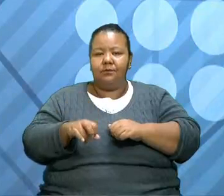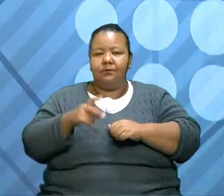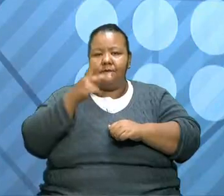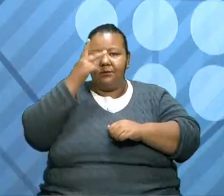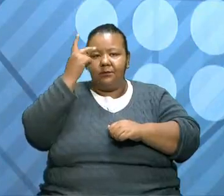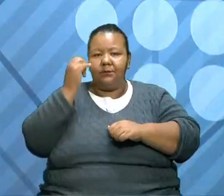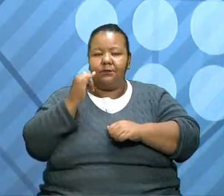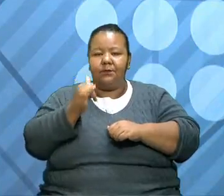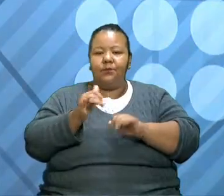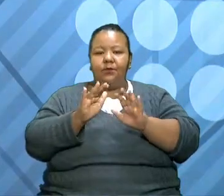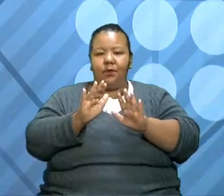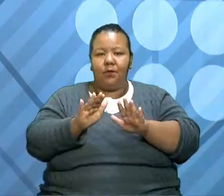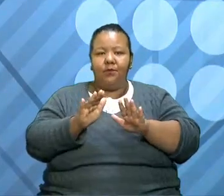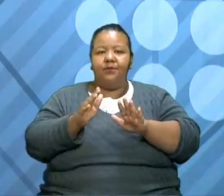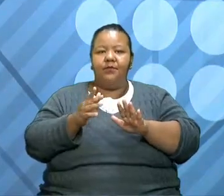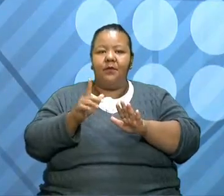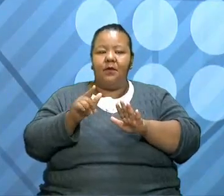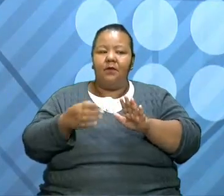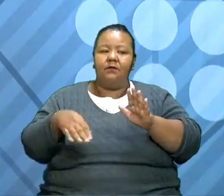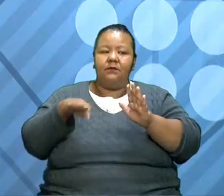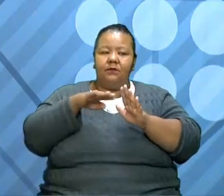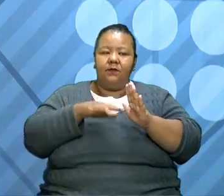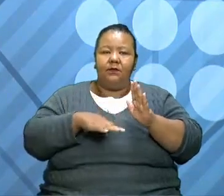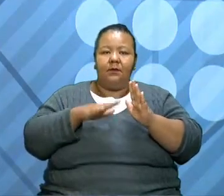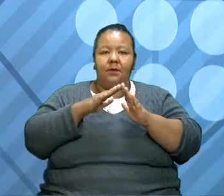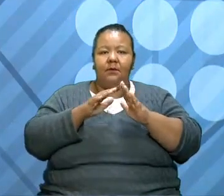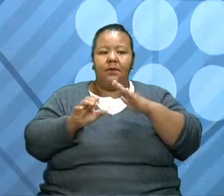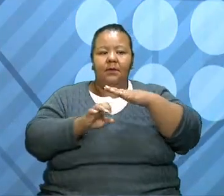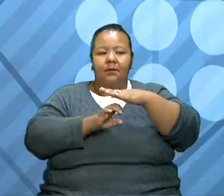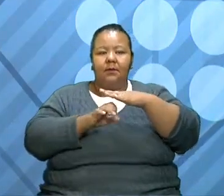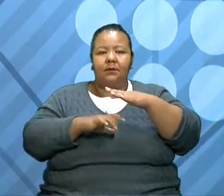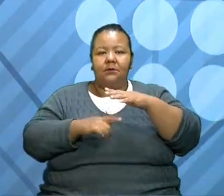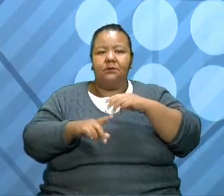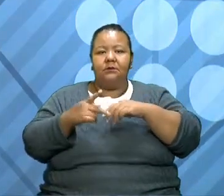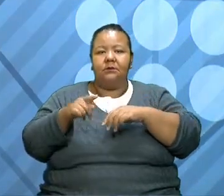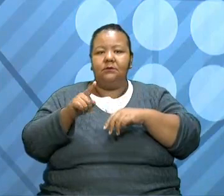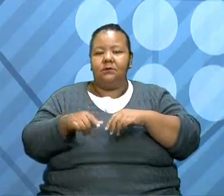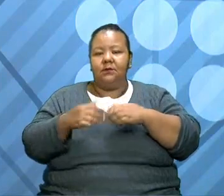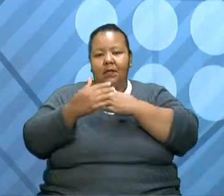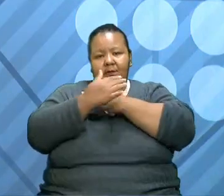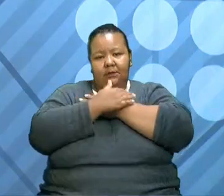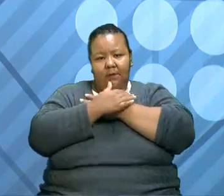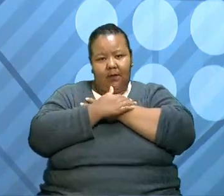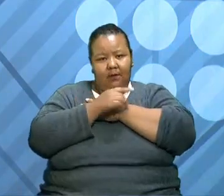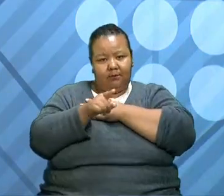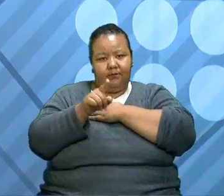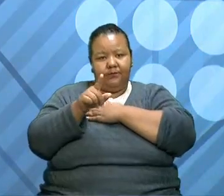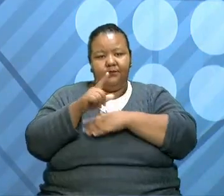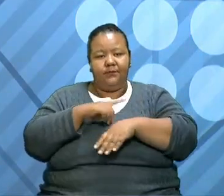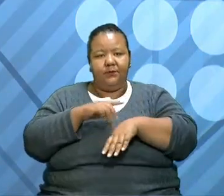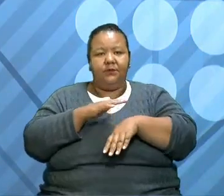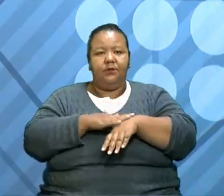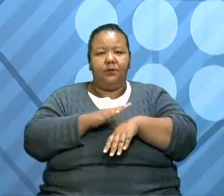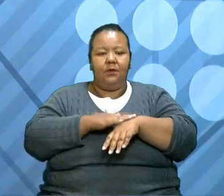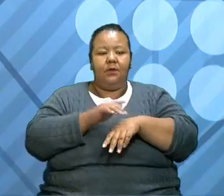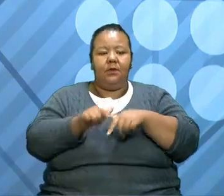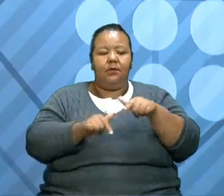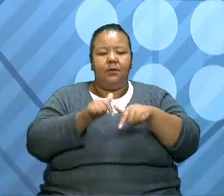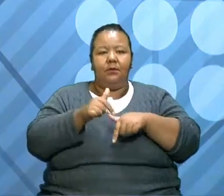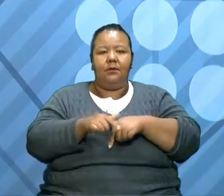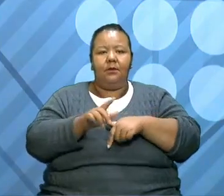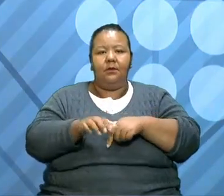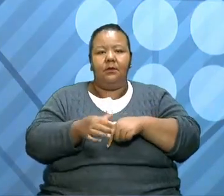assim, ó, você vem trabalhar na minha empresa, mas nós temos um horário, você está desempregado. Você tem um horário para trabalhar